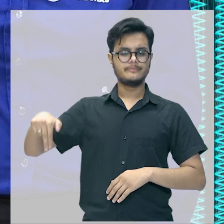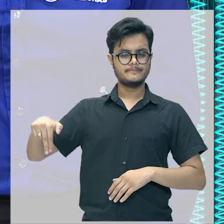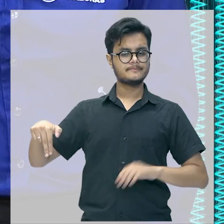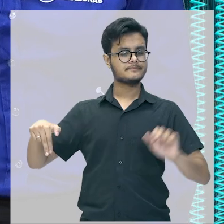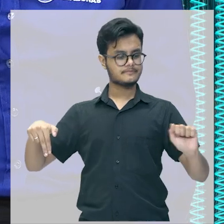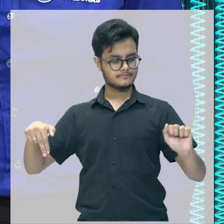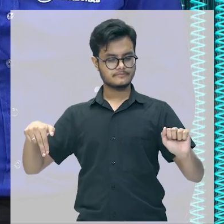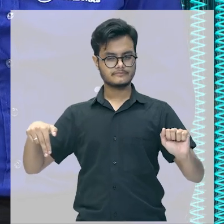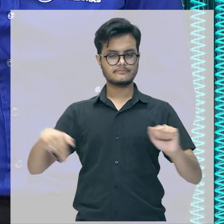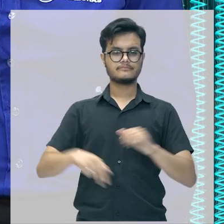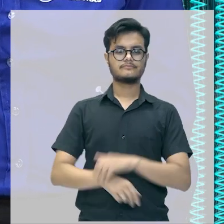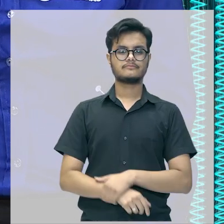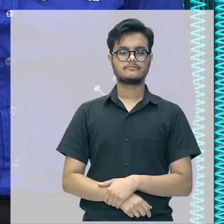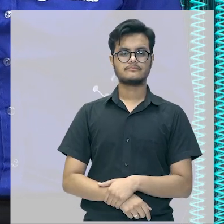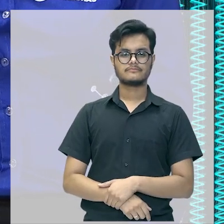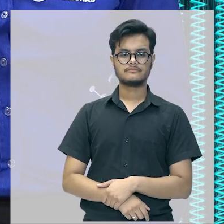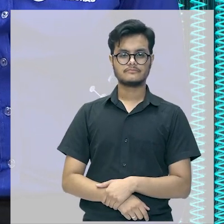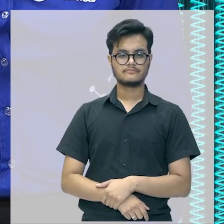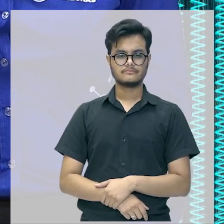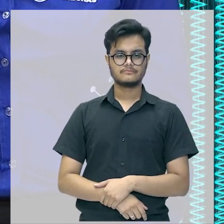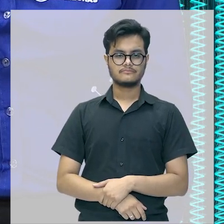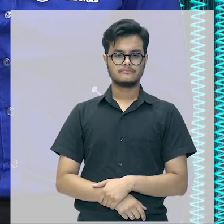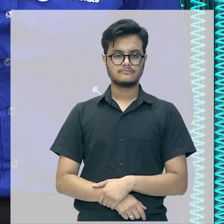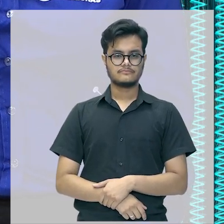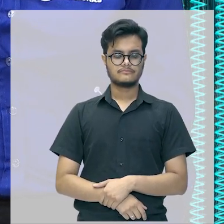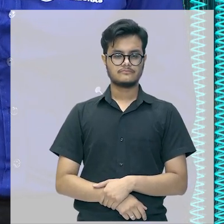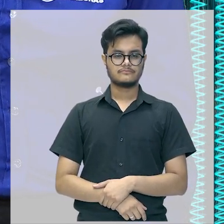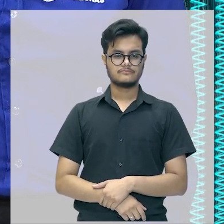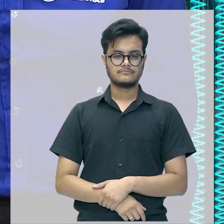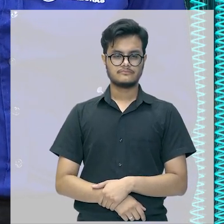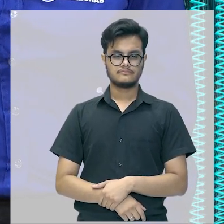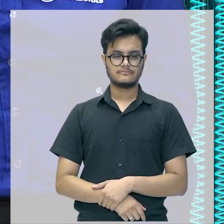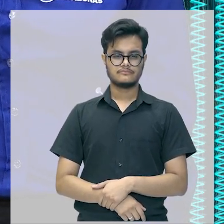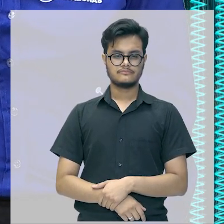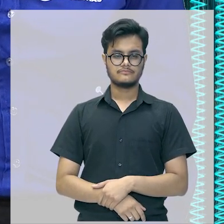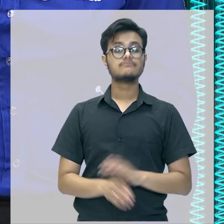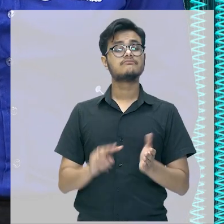N, an apple, an okra. Então, eles significam um